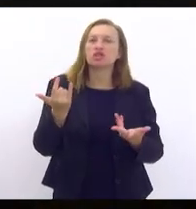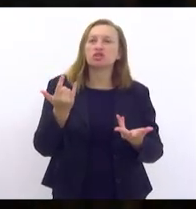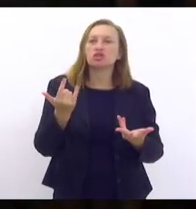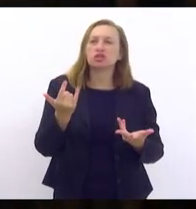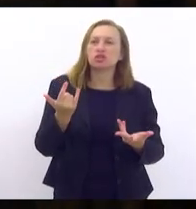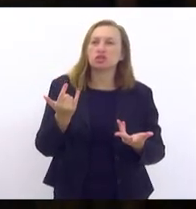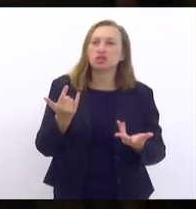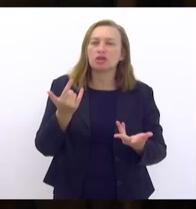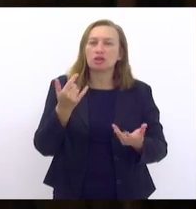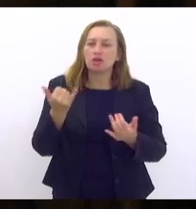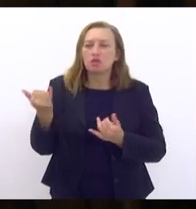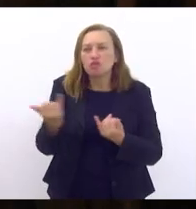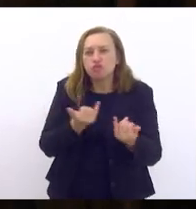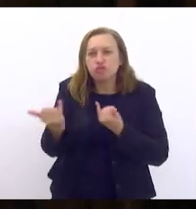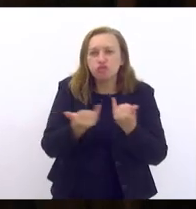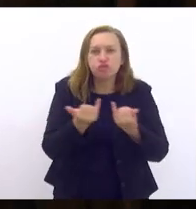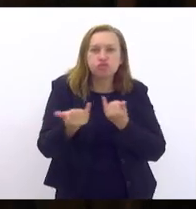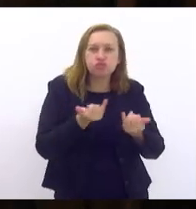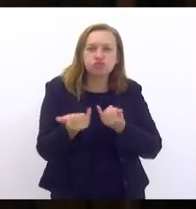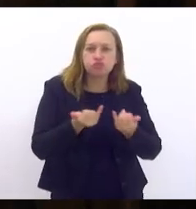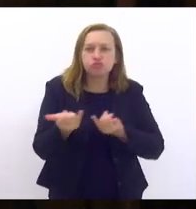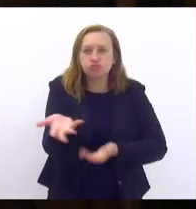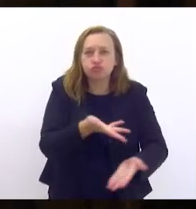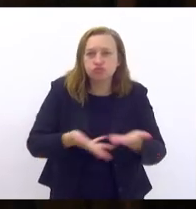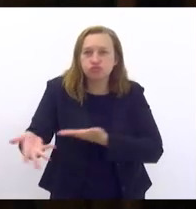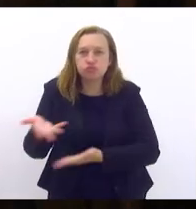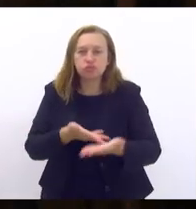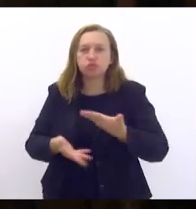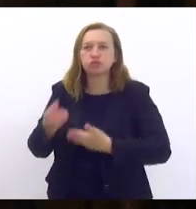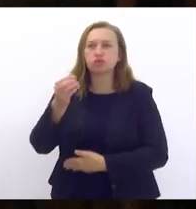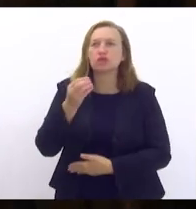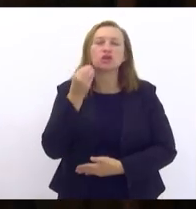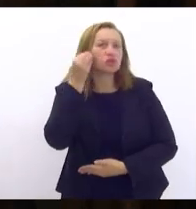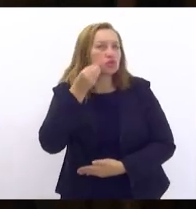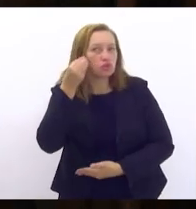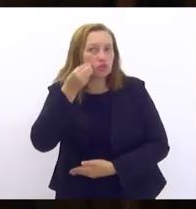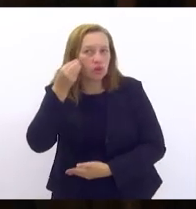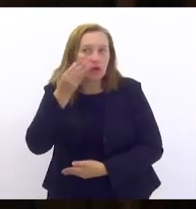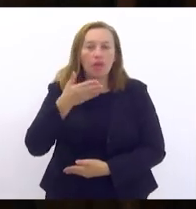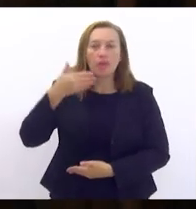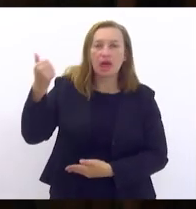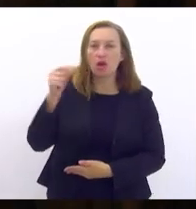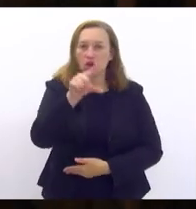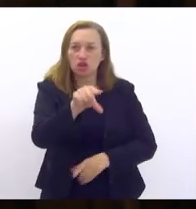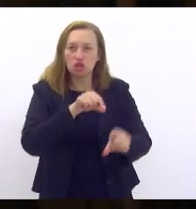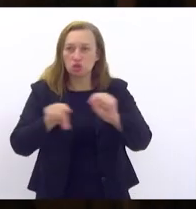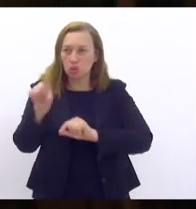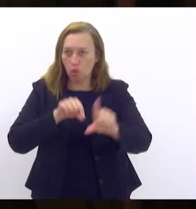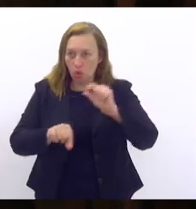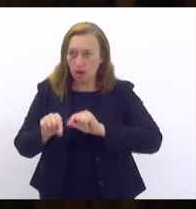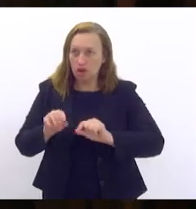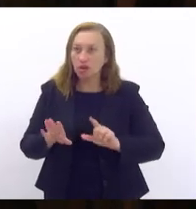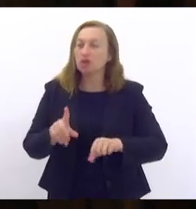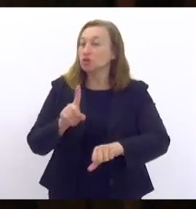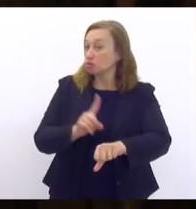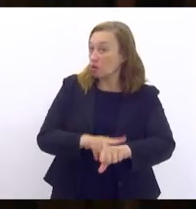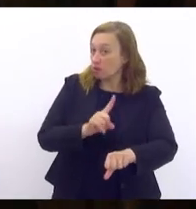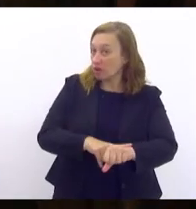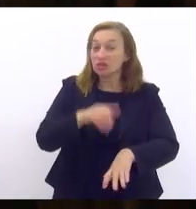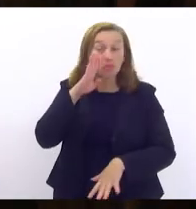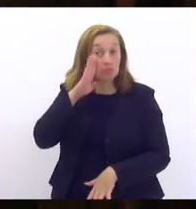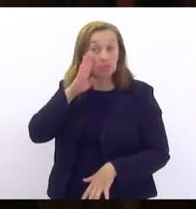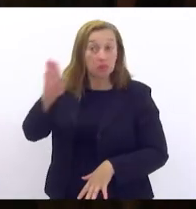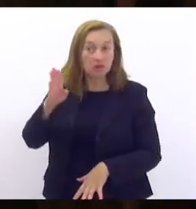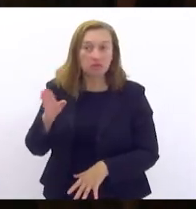dados informações experiências para que a gente tome as melhores decisões quando a gente for principalmente